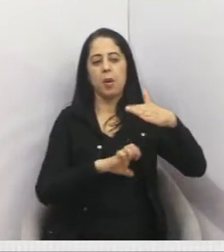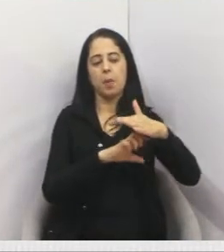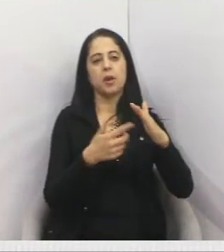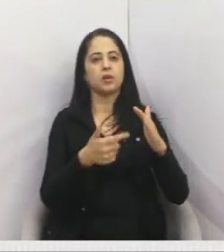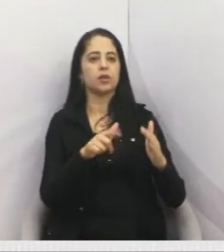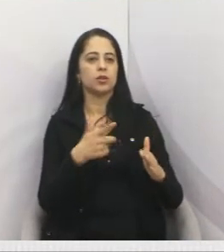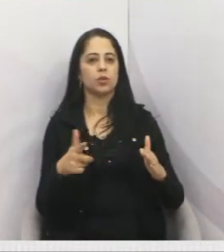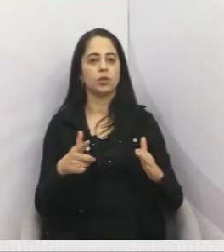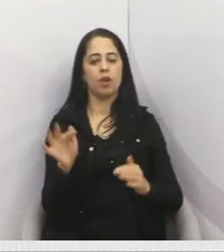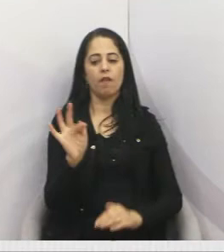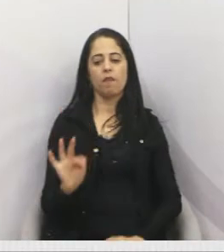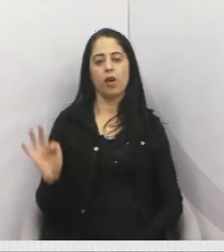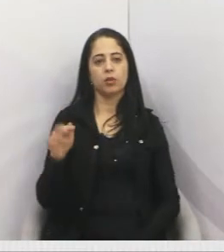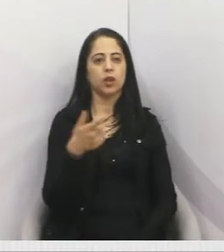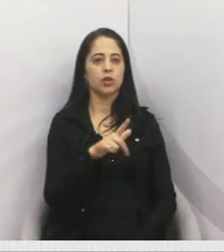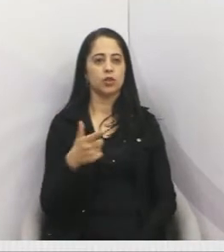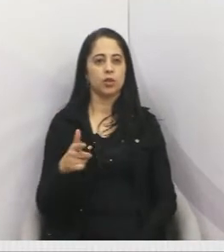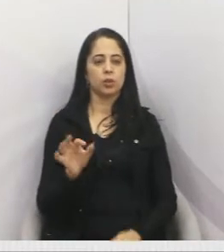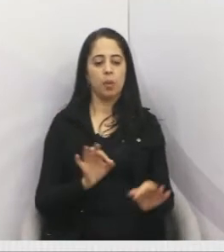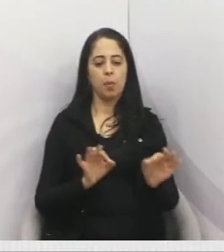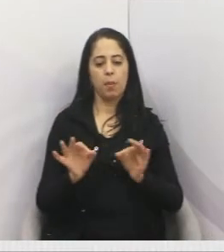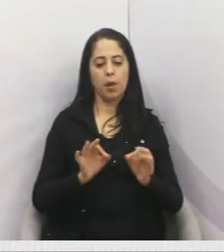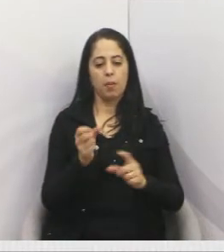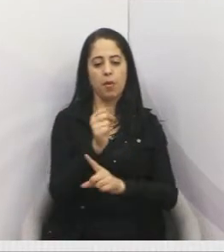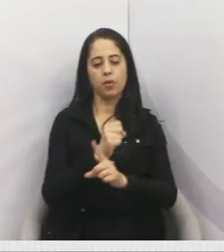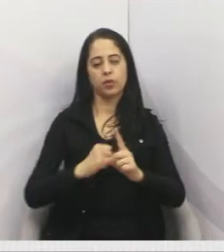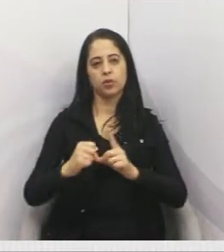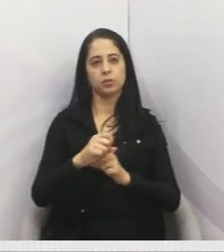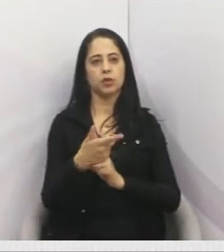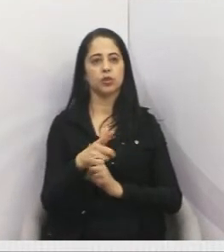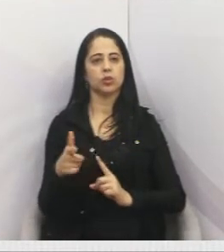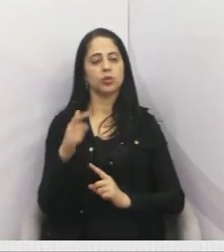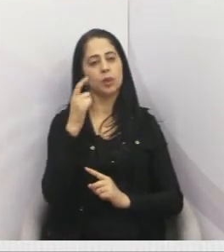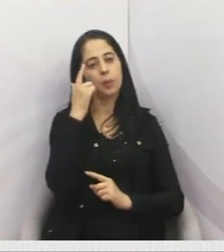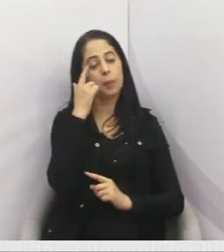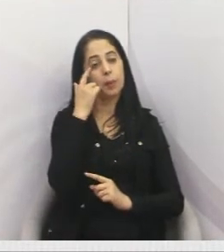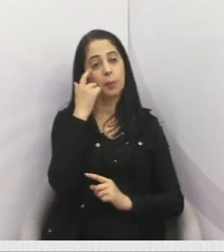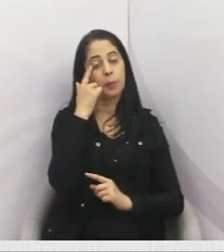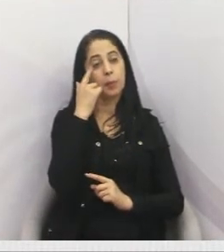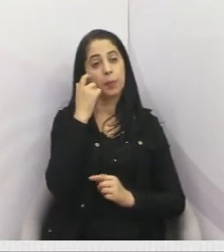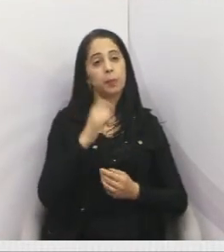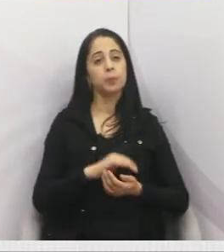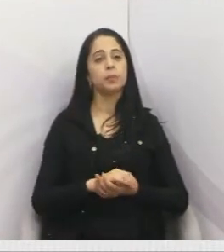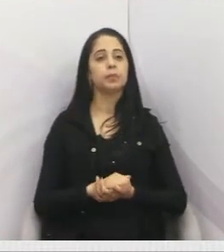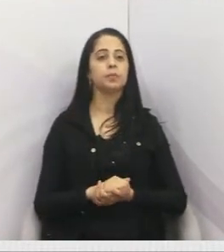entidades acadêmicas em branco e organização da sociedade civil em branco.